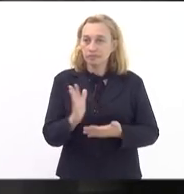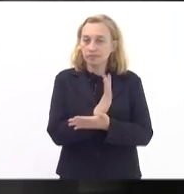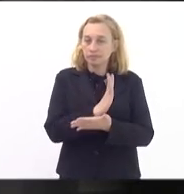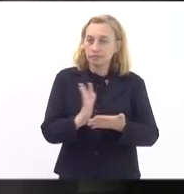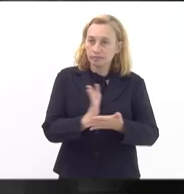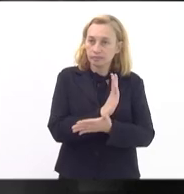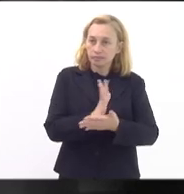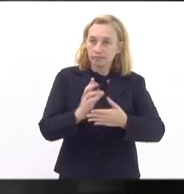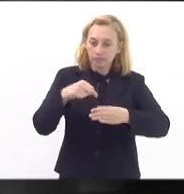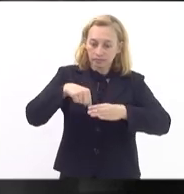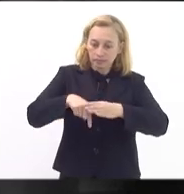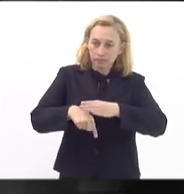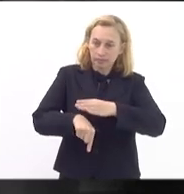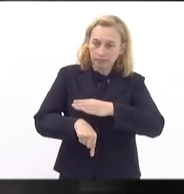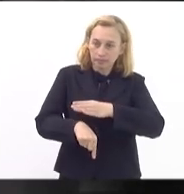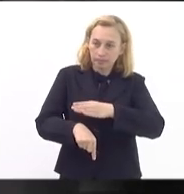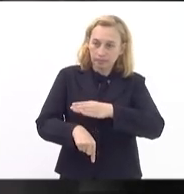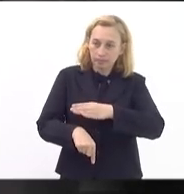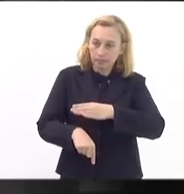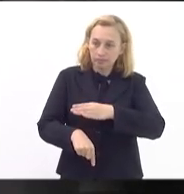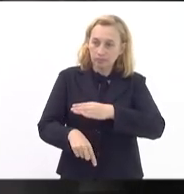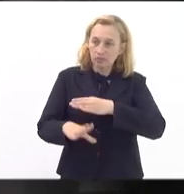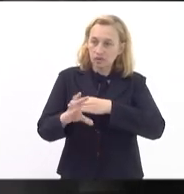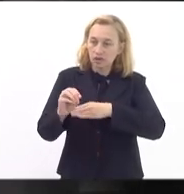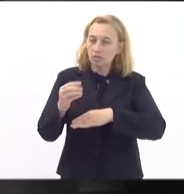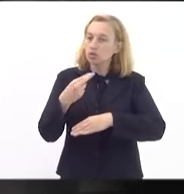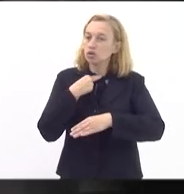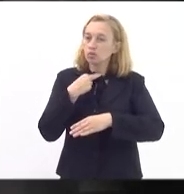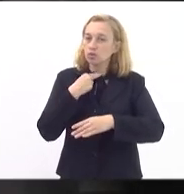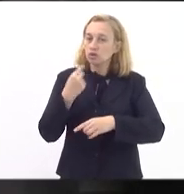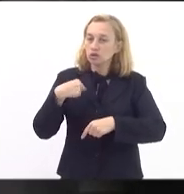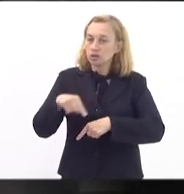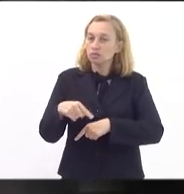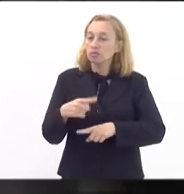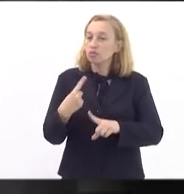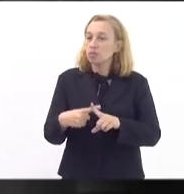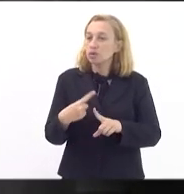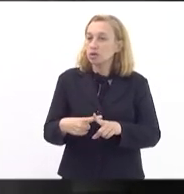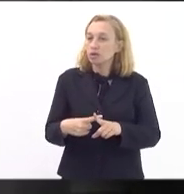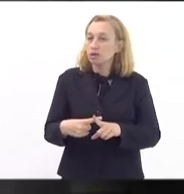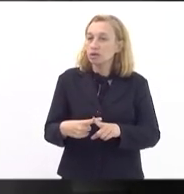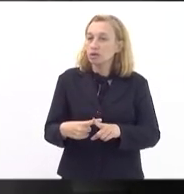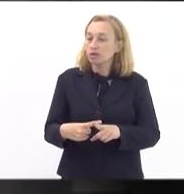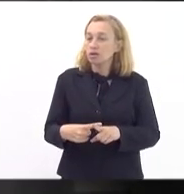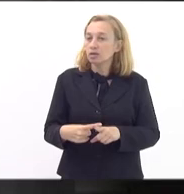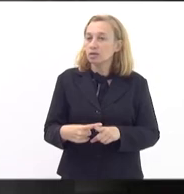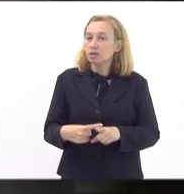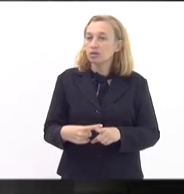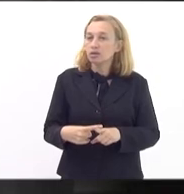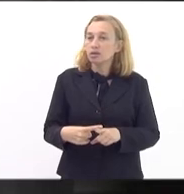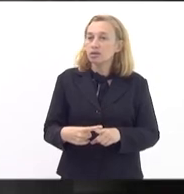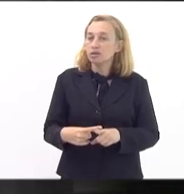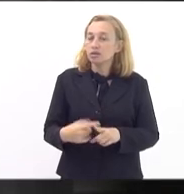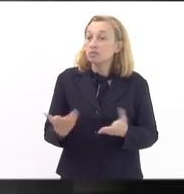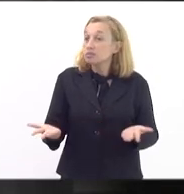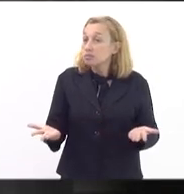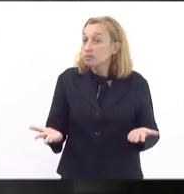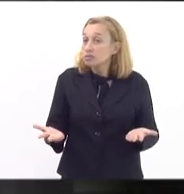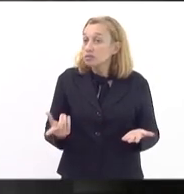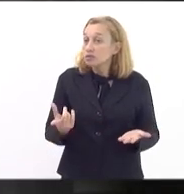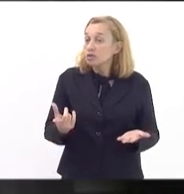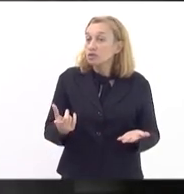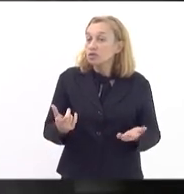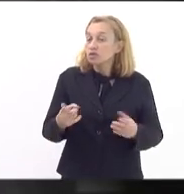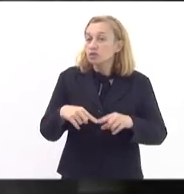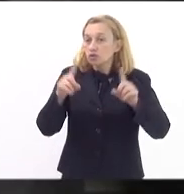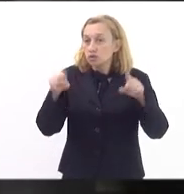esse treinamento não pode daqui o presidente para me confirmar ou desmentir não era possível fazer essas operações porque os